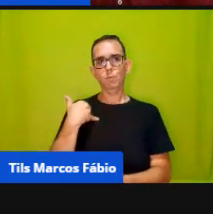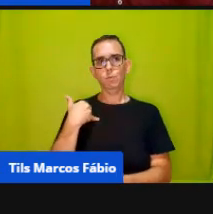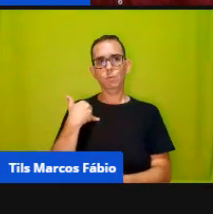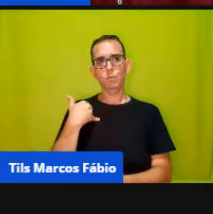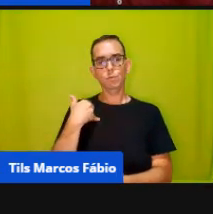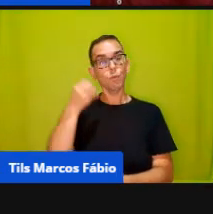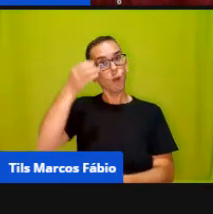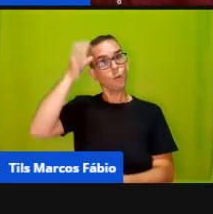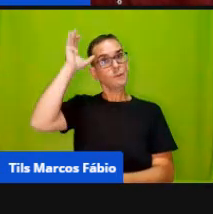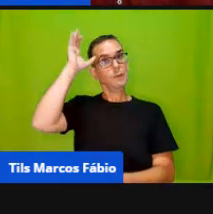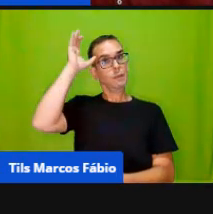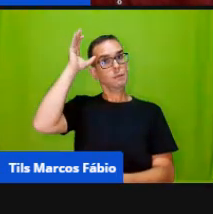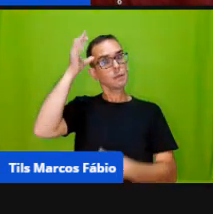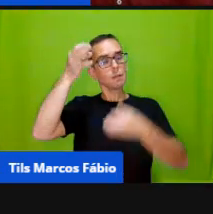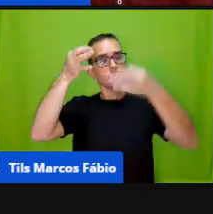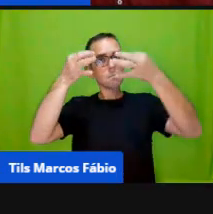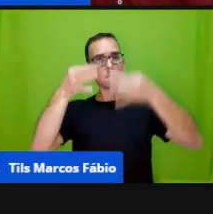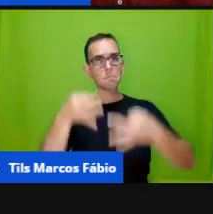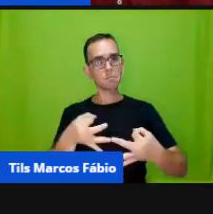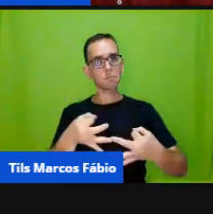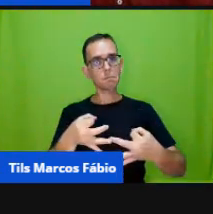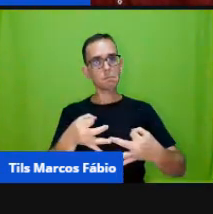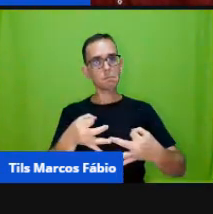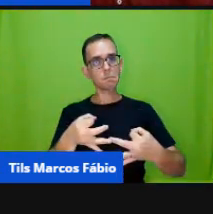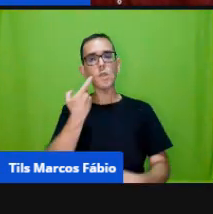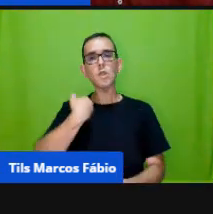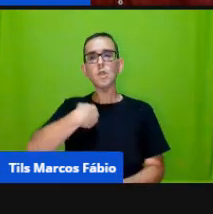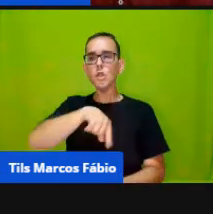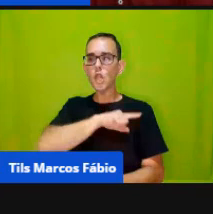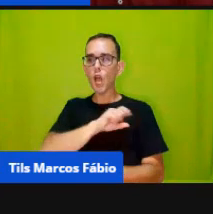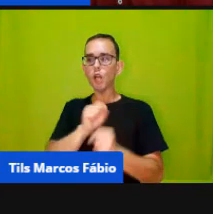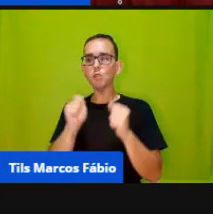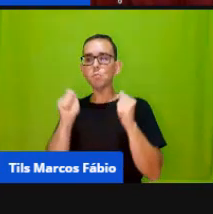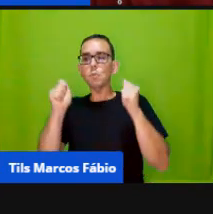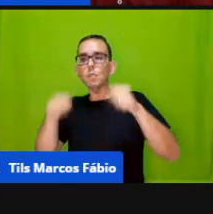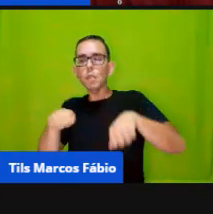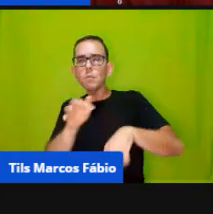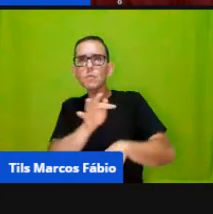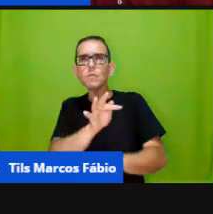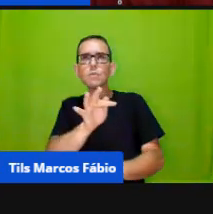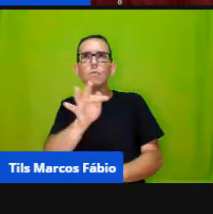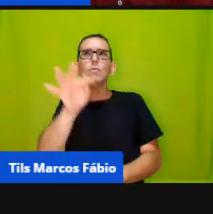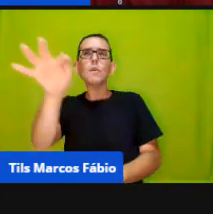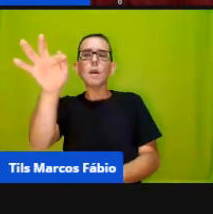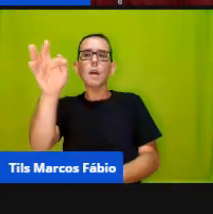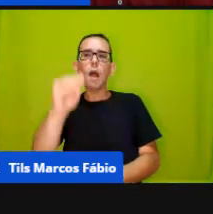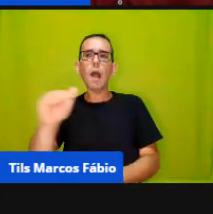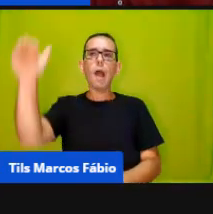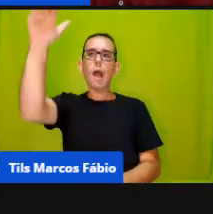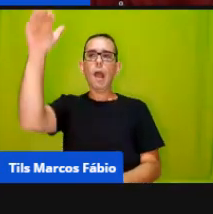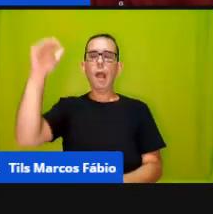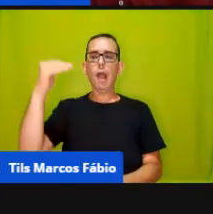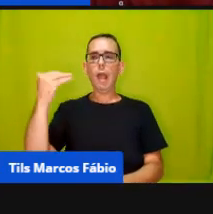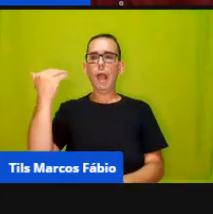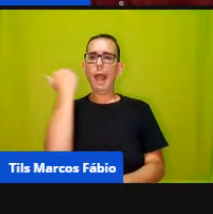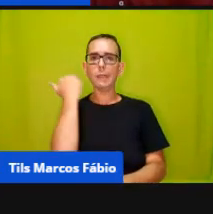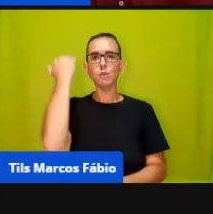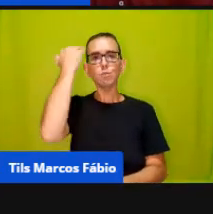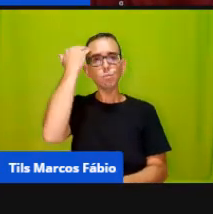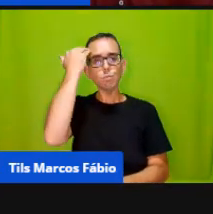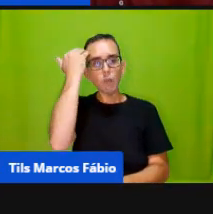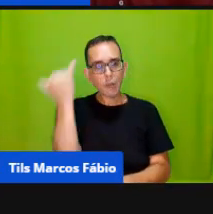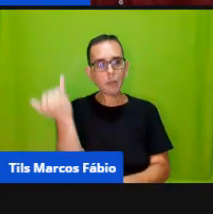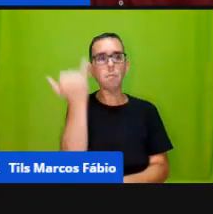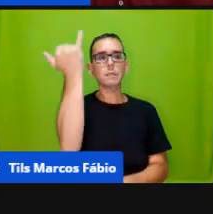visão, a gente vai poder, quando ele chegar numa idade adulta, ele ter um entendimento da importância da